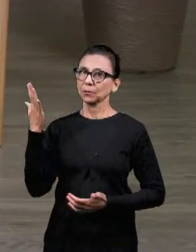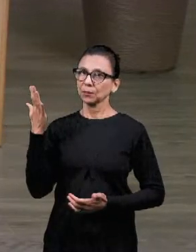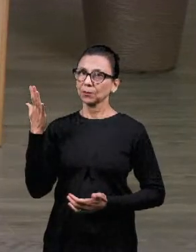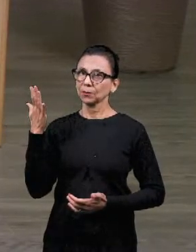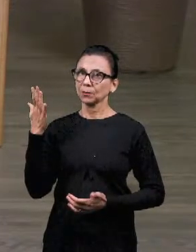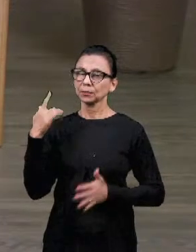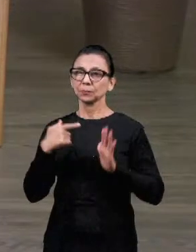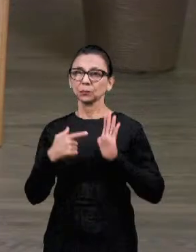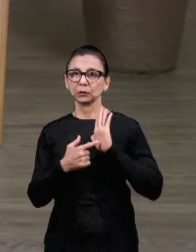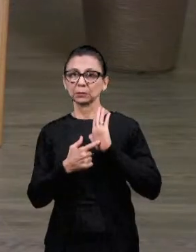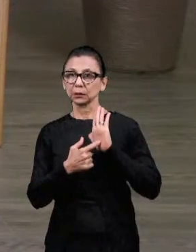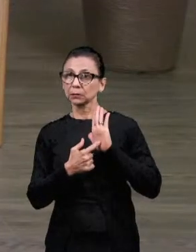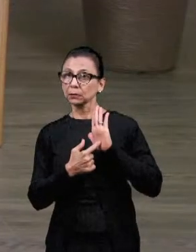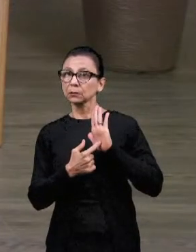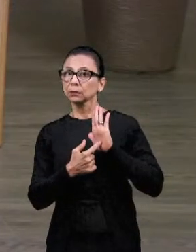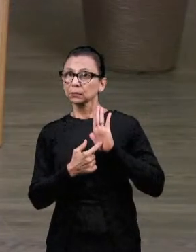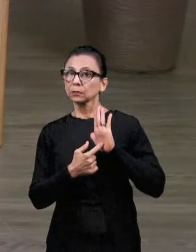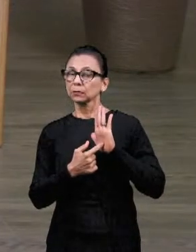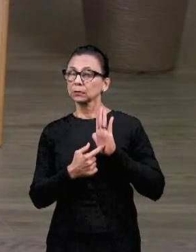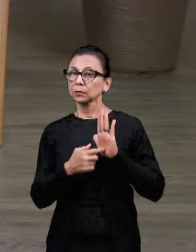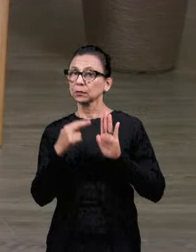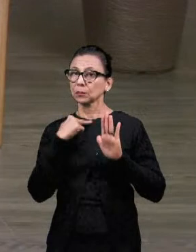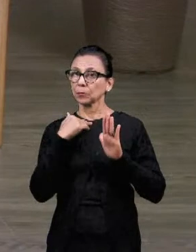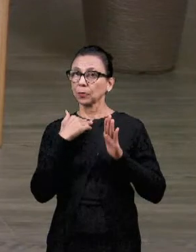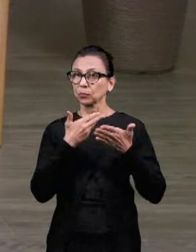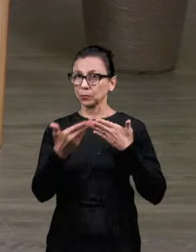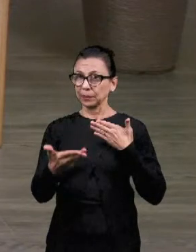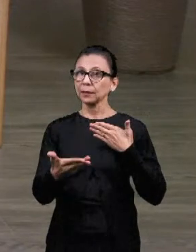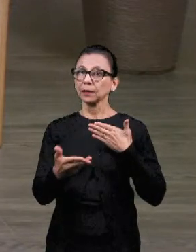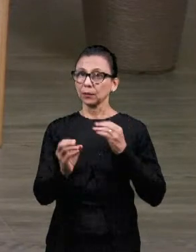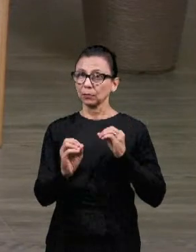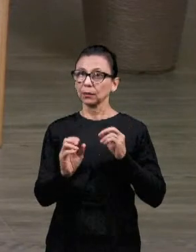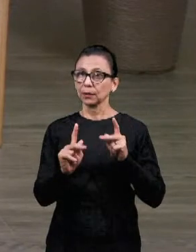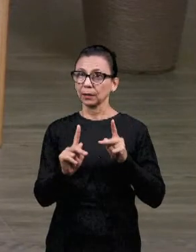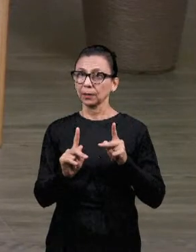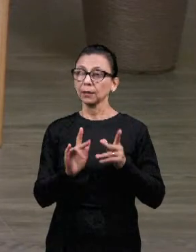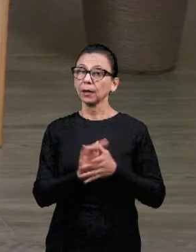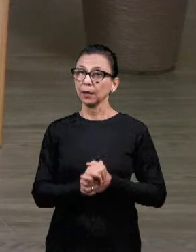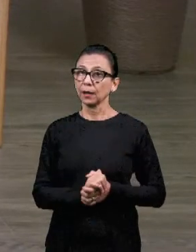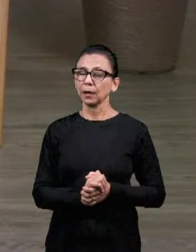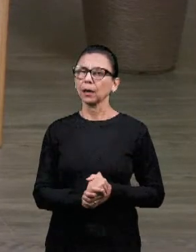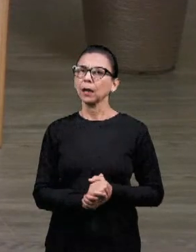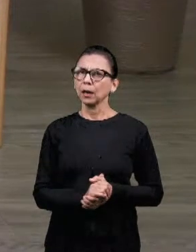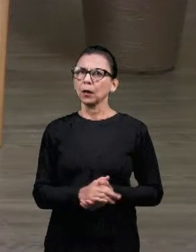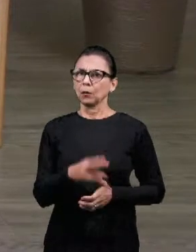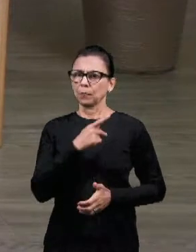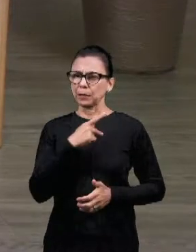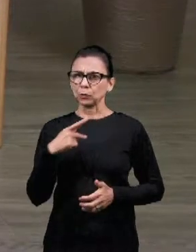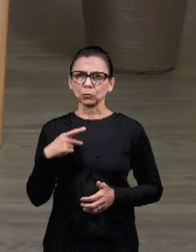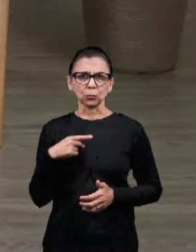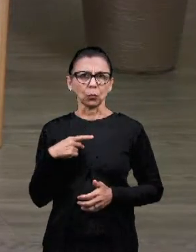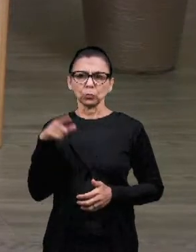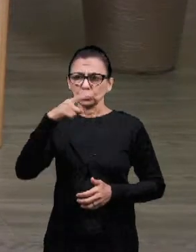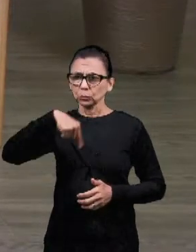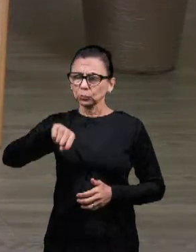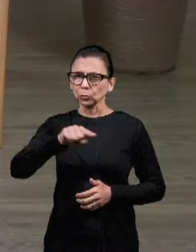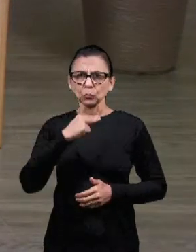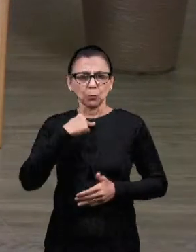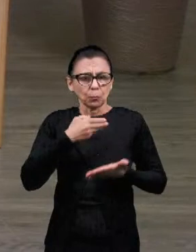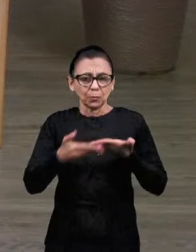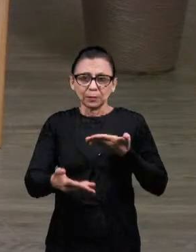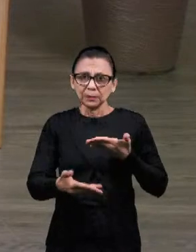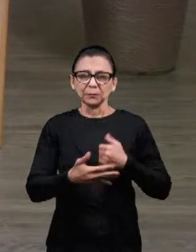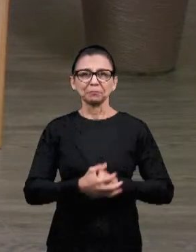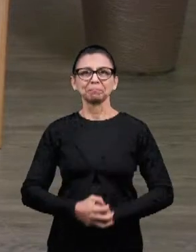mostrando. É algo imperdível para todos, inclusive até pastores. Ninguém perca. Isso. Ninguém perca. Olha